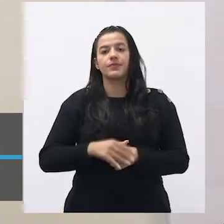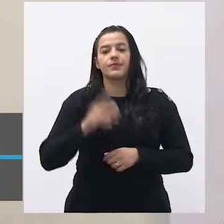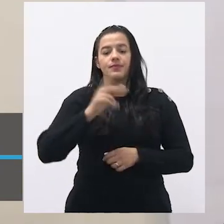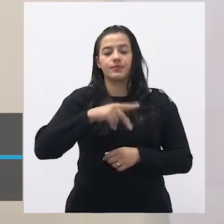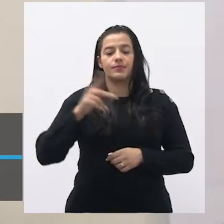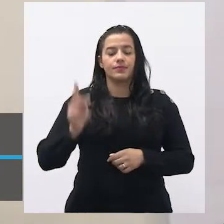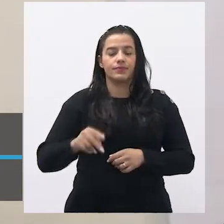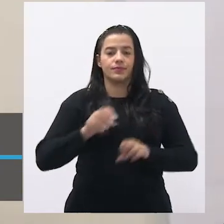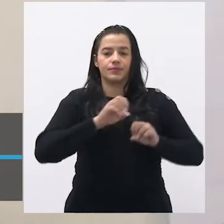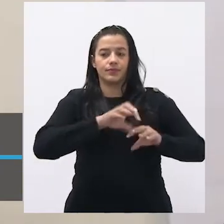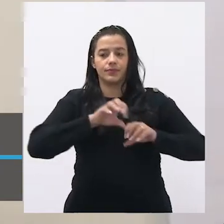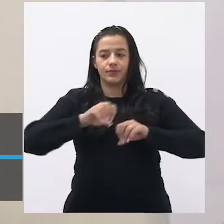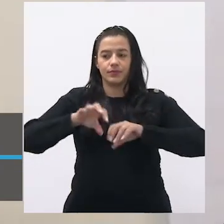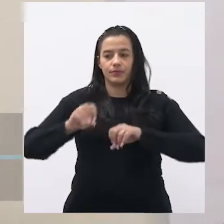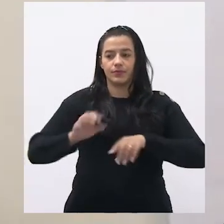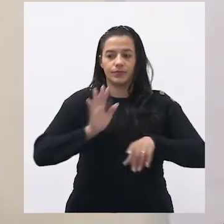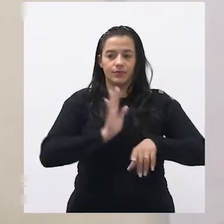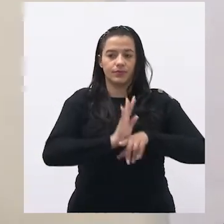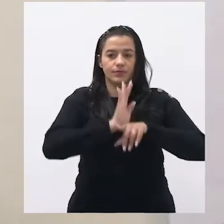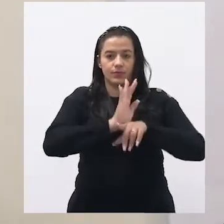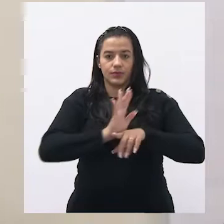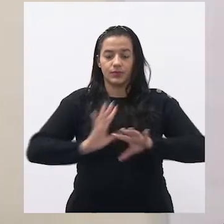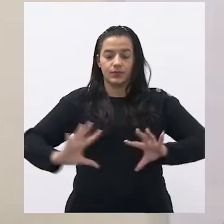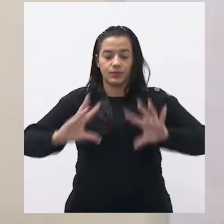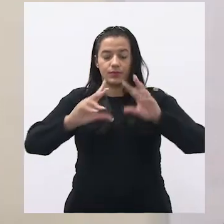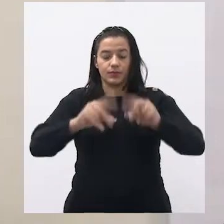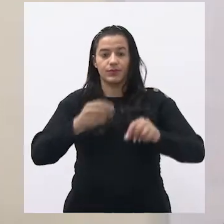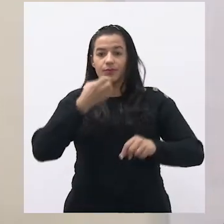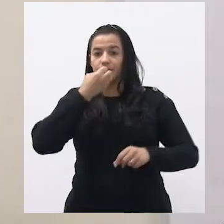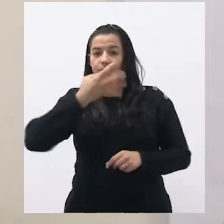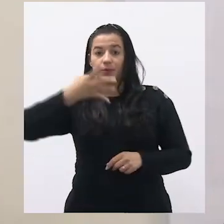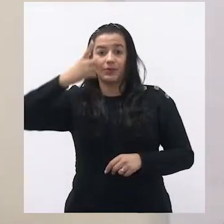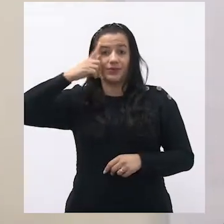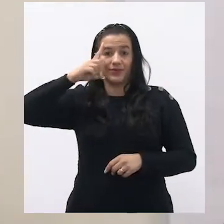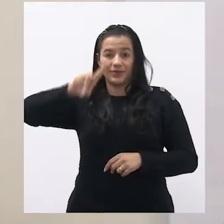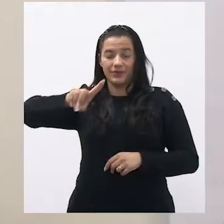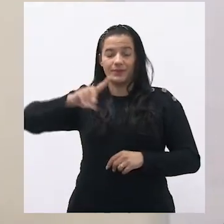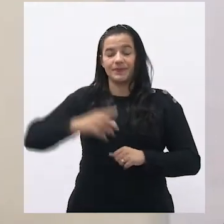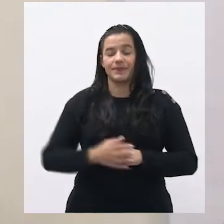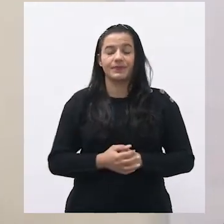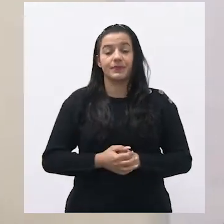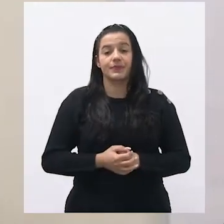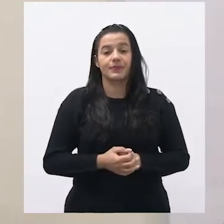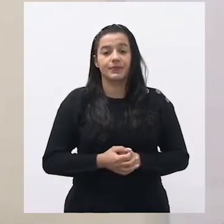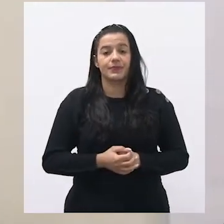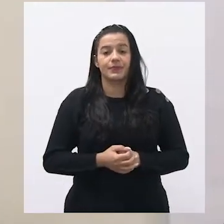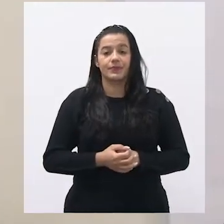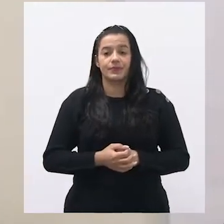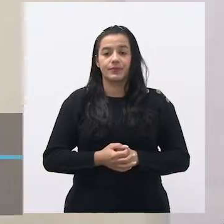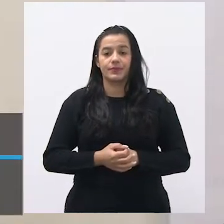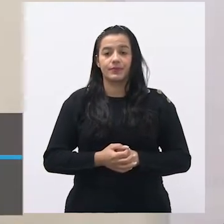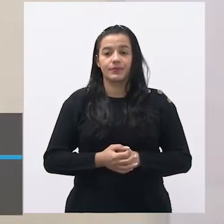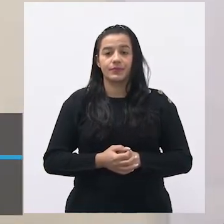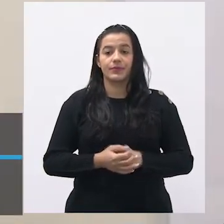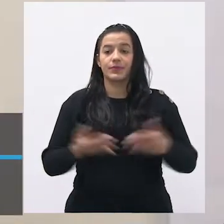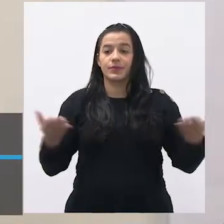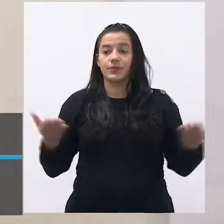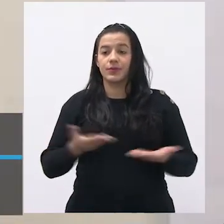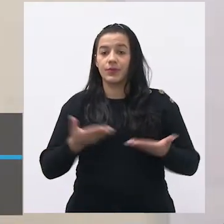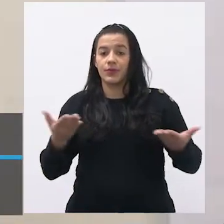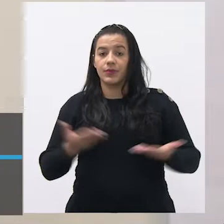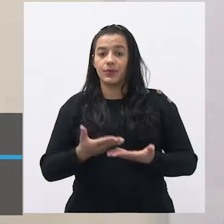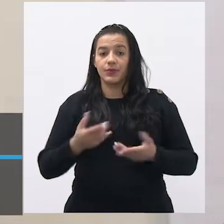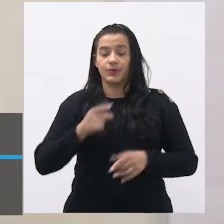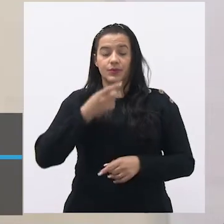de convivência, diretores, bom dia a todos. Hoje nós vamos falar sobre preconceito e